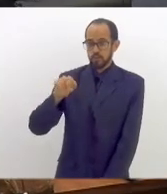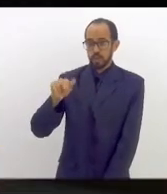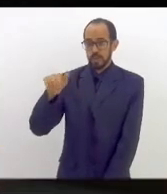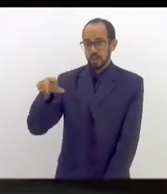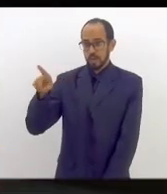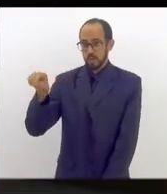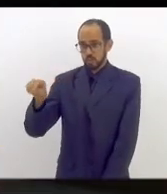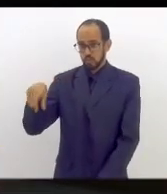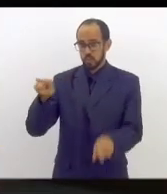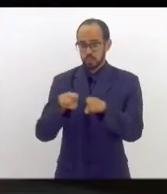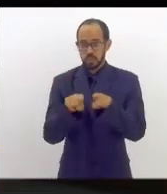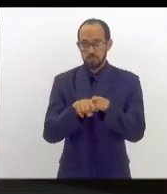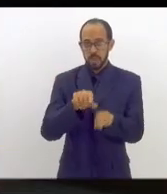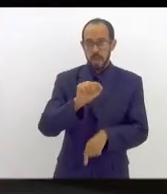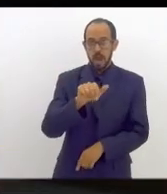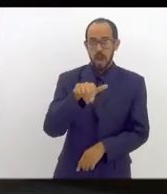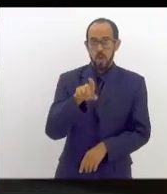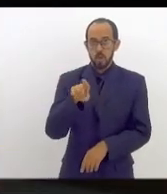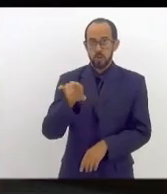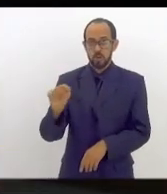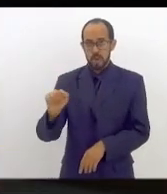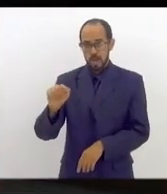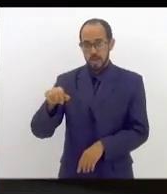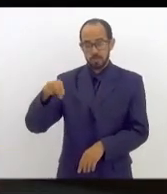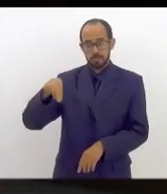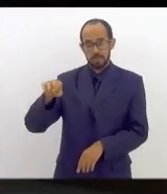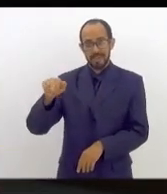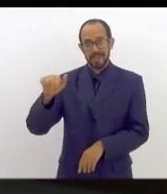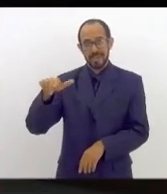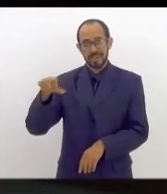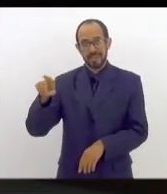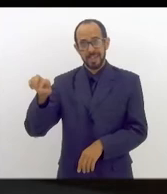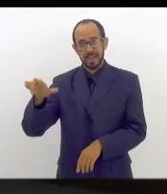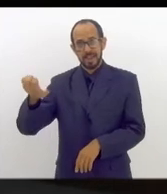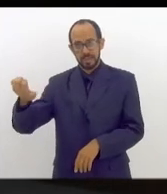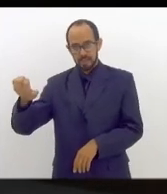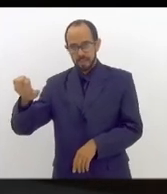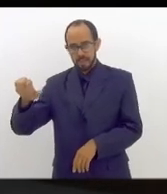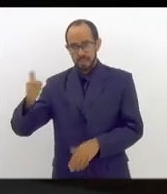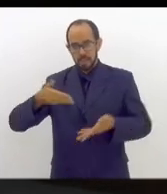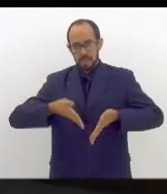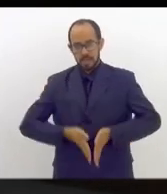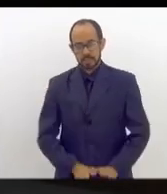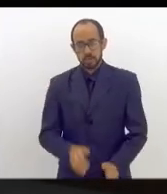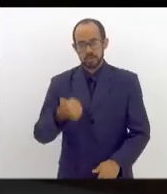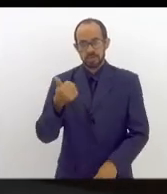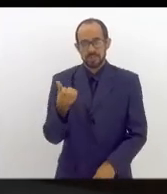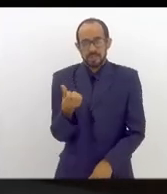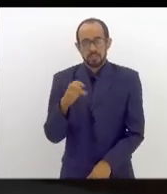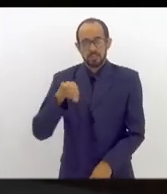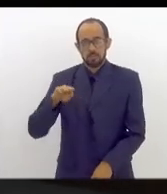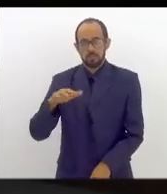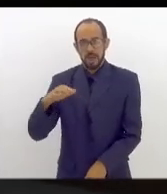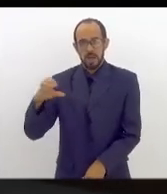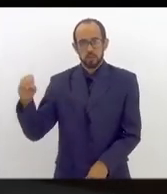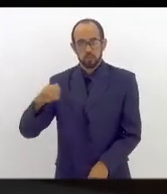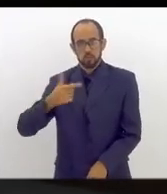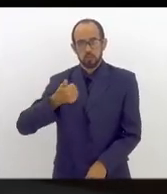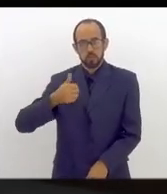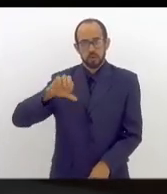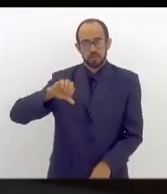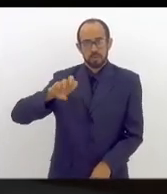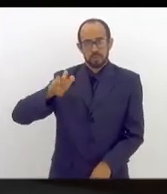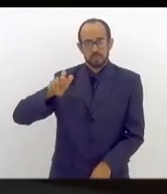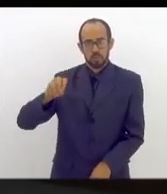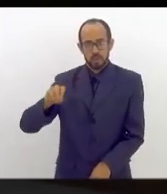e de Alda Maria mercandelli de Almeida nasceu no dia 16 de Março de 1950 na